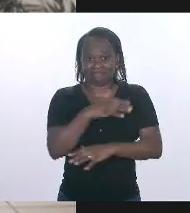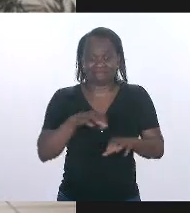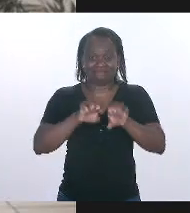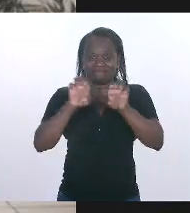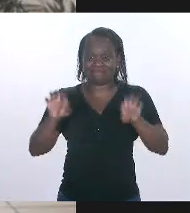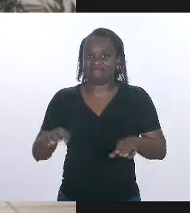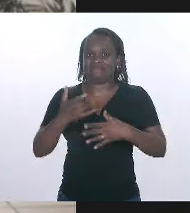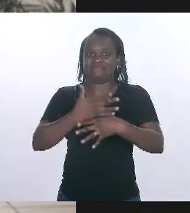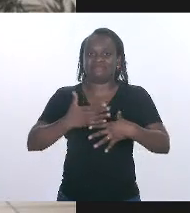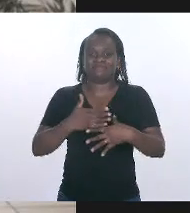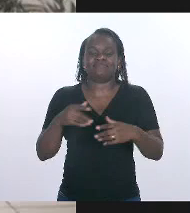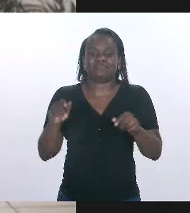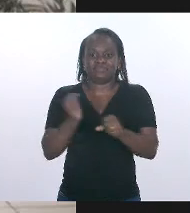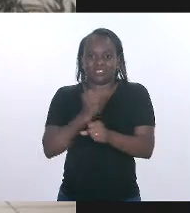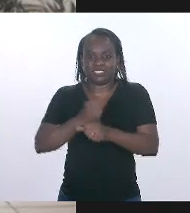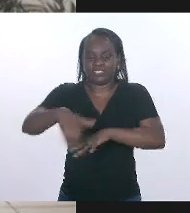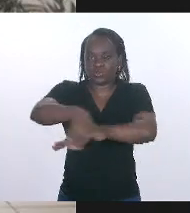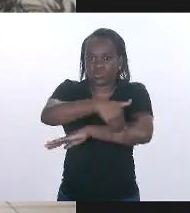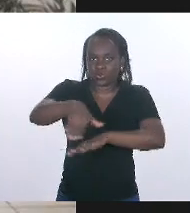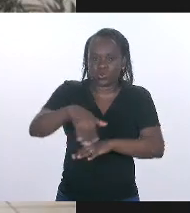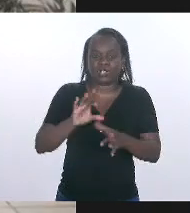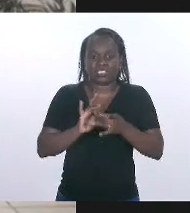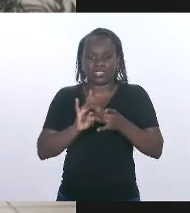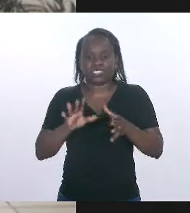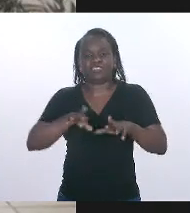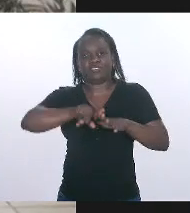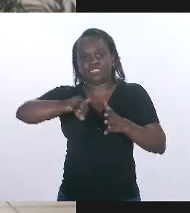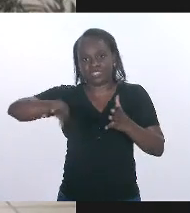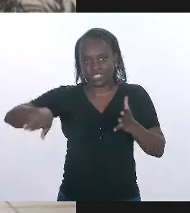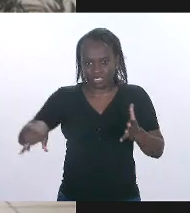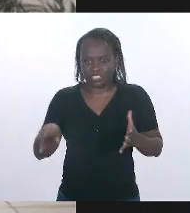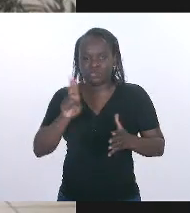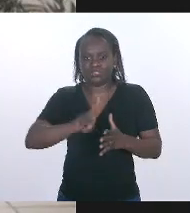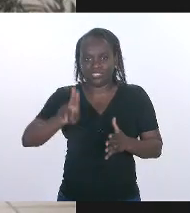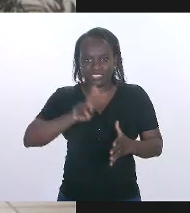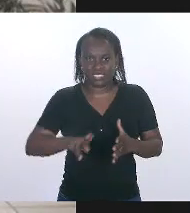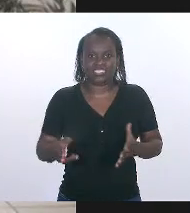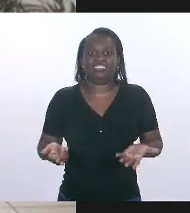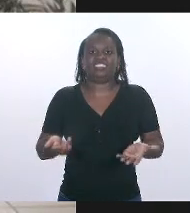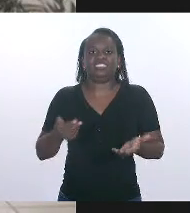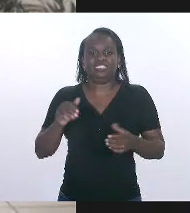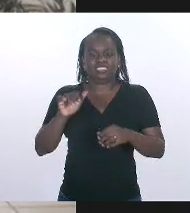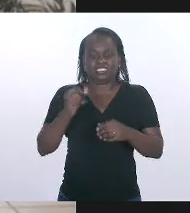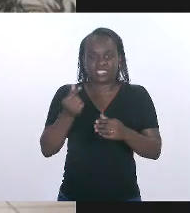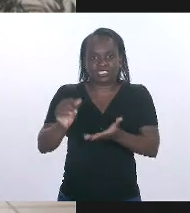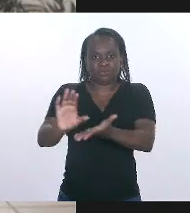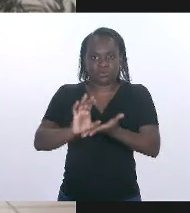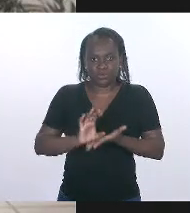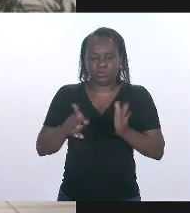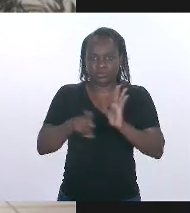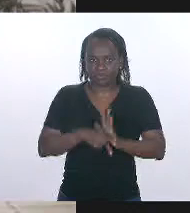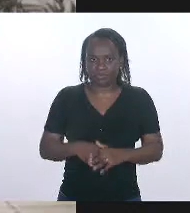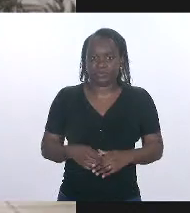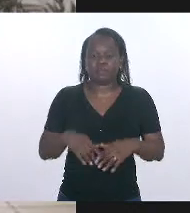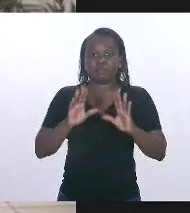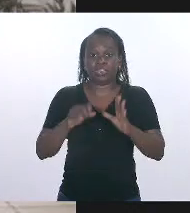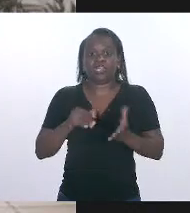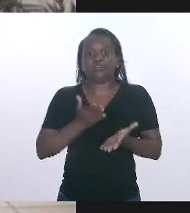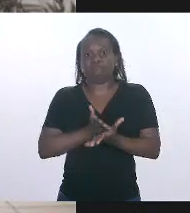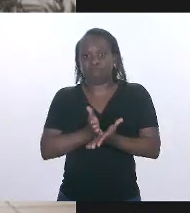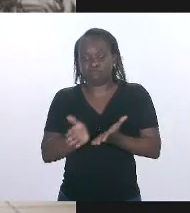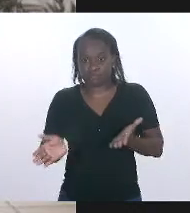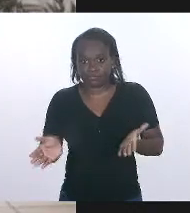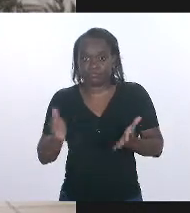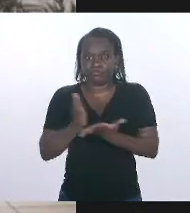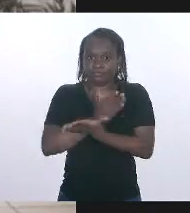infraestrutura urbana de logradouros públicos, entre outras formas de utilização dos recursos do fundo. O desvio